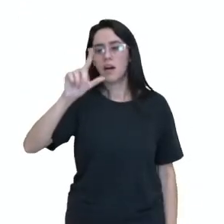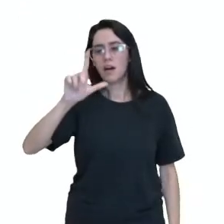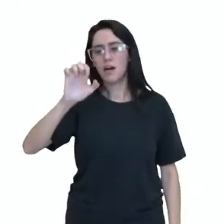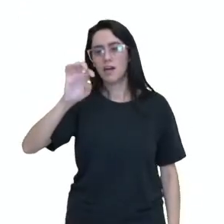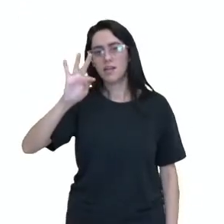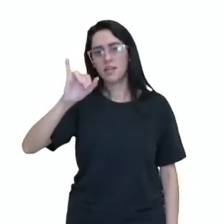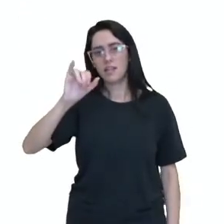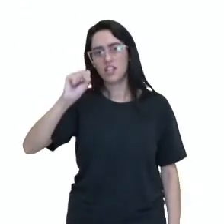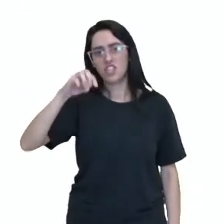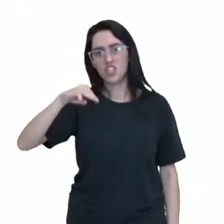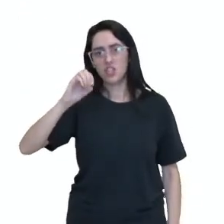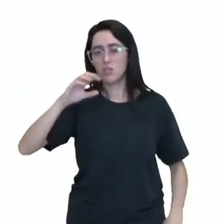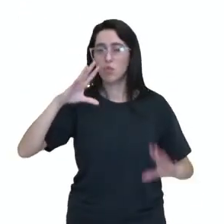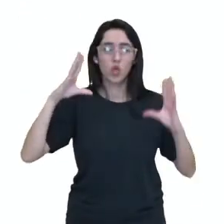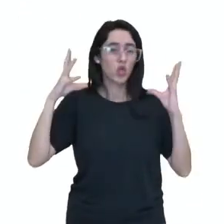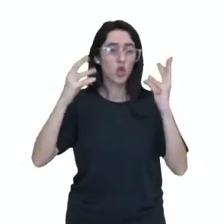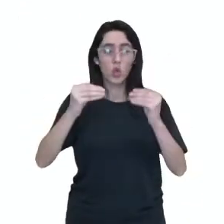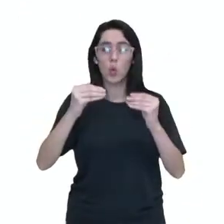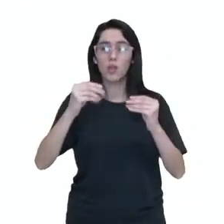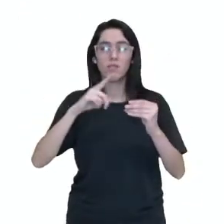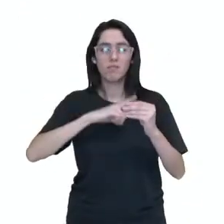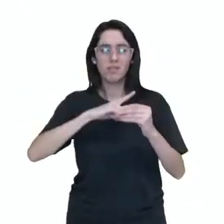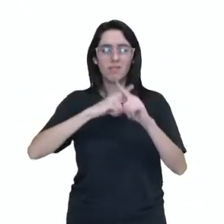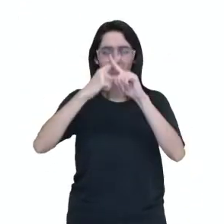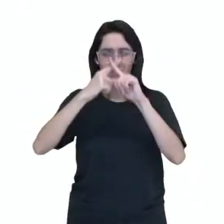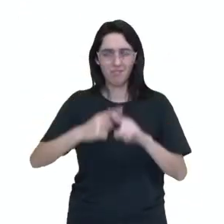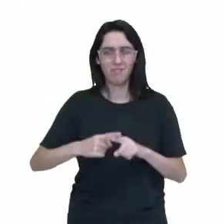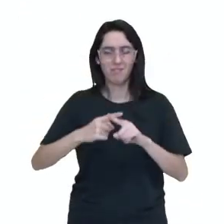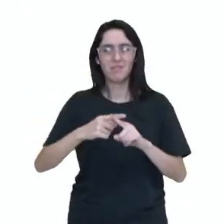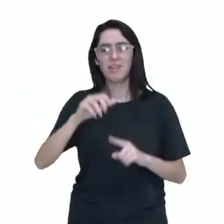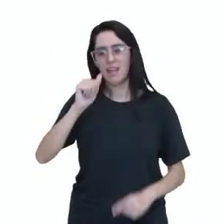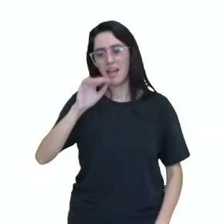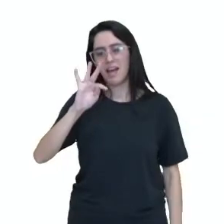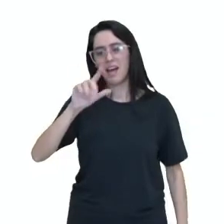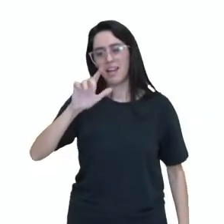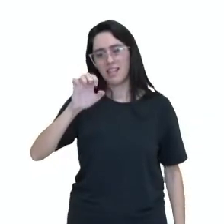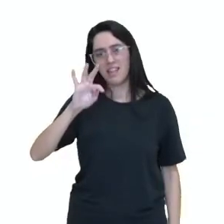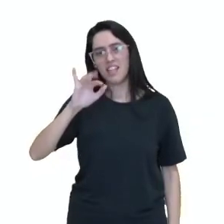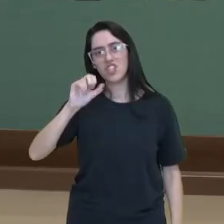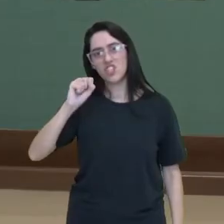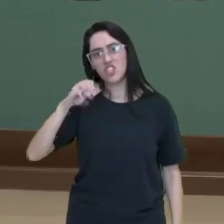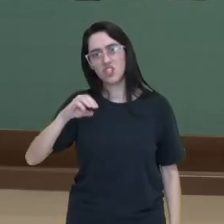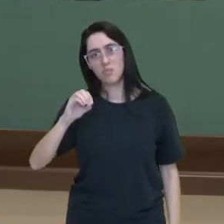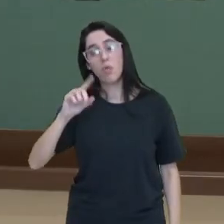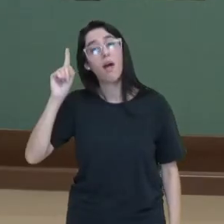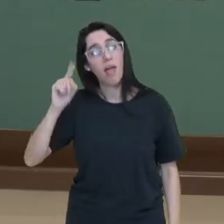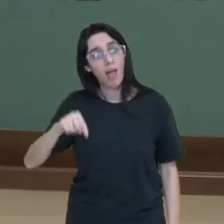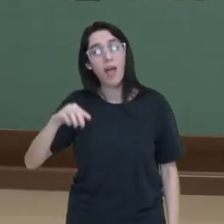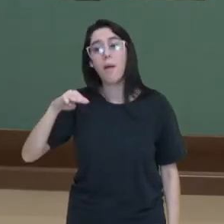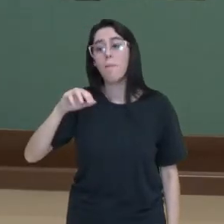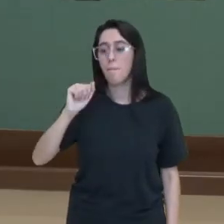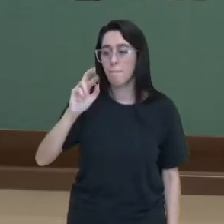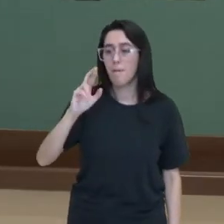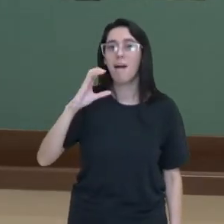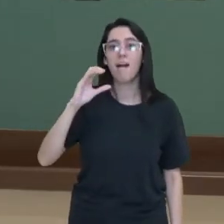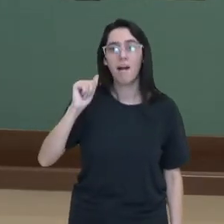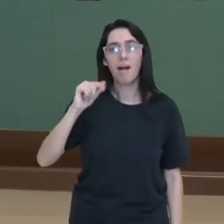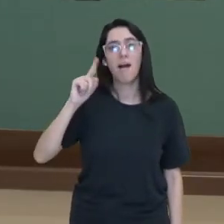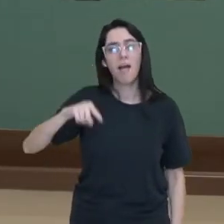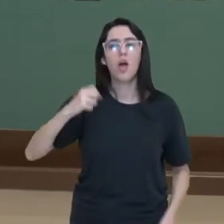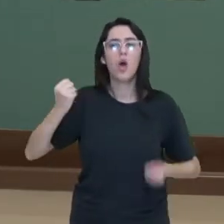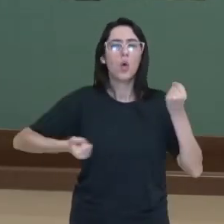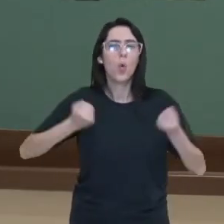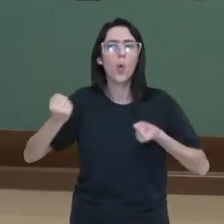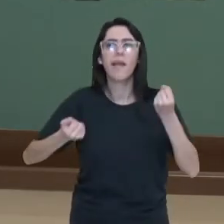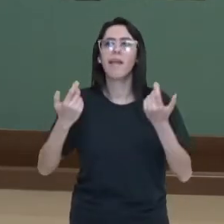de atletismo são provas de esporte de marca. Todas as corridas, todos os